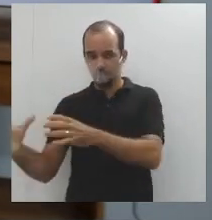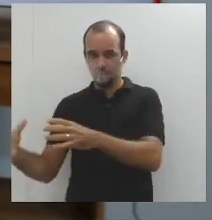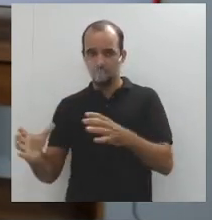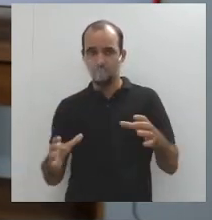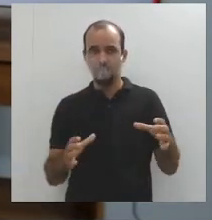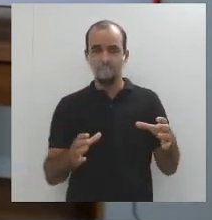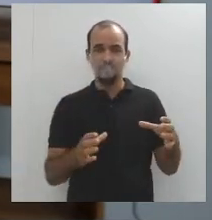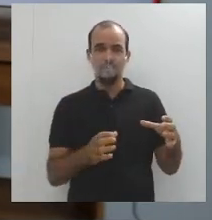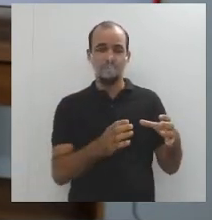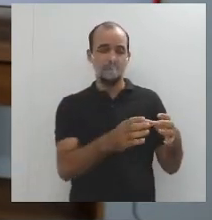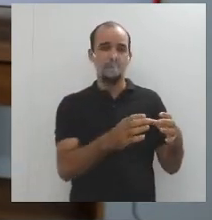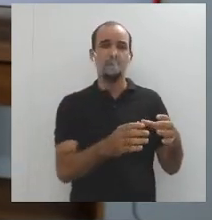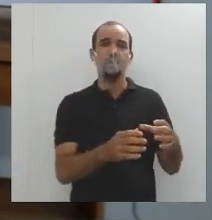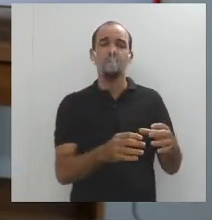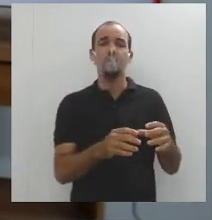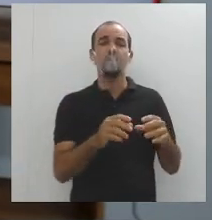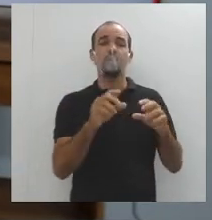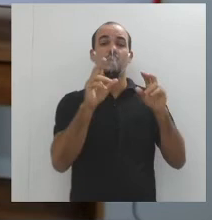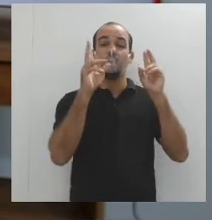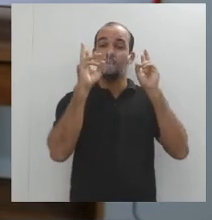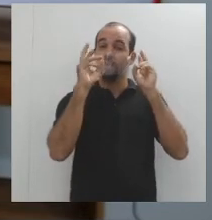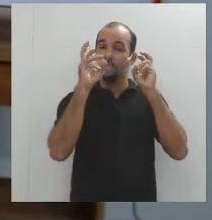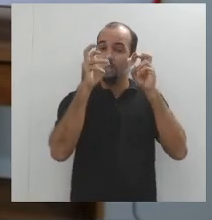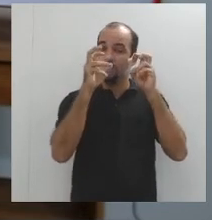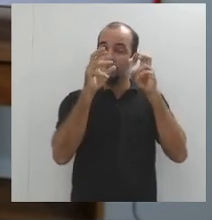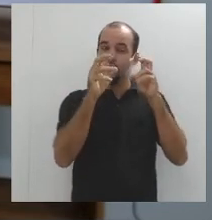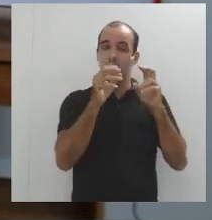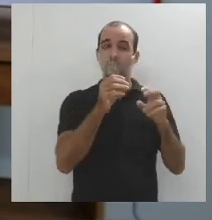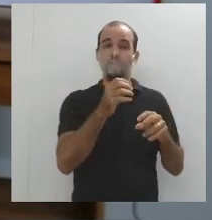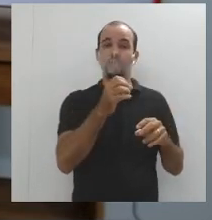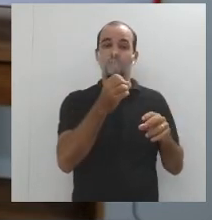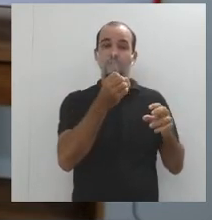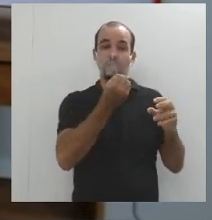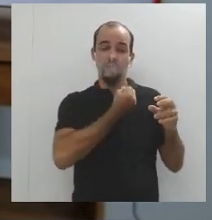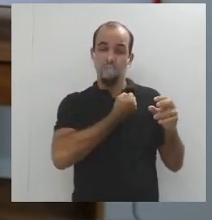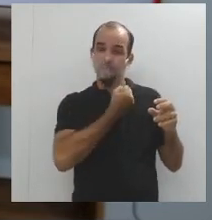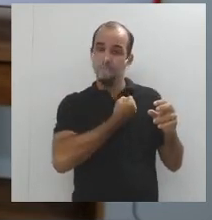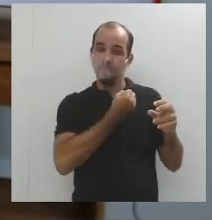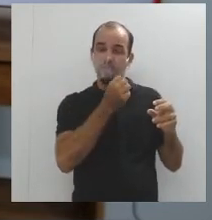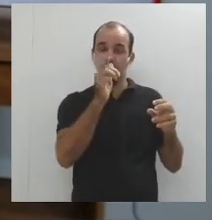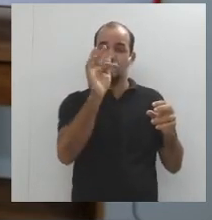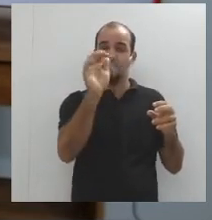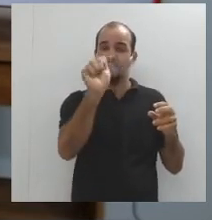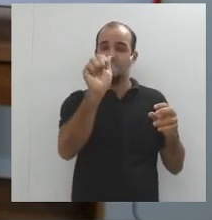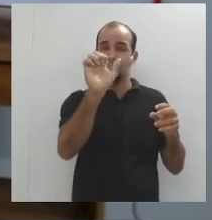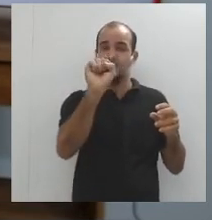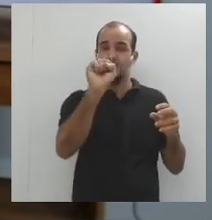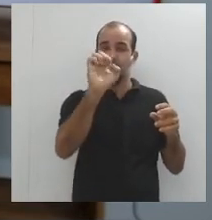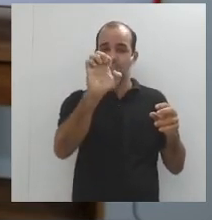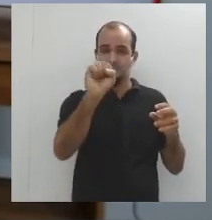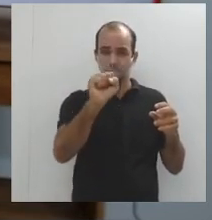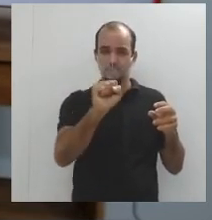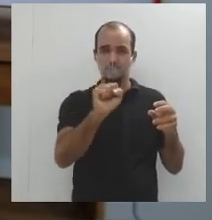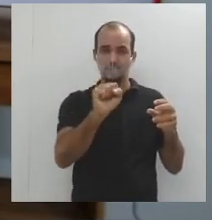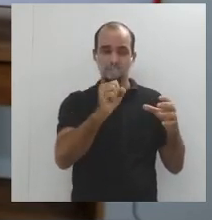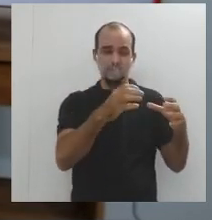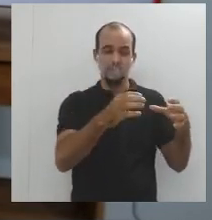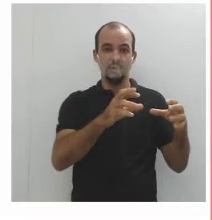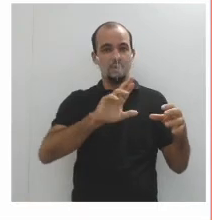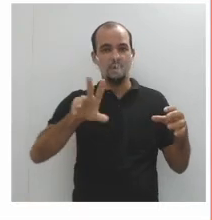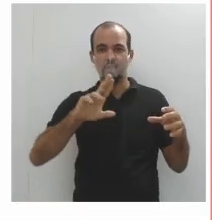fases, ok? Eu não estou falando do número de componentes. Corta para o